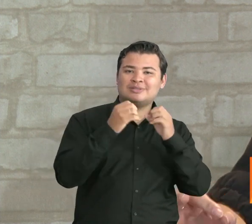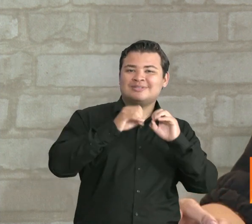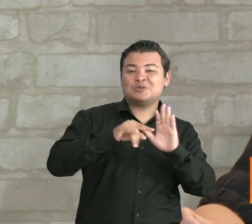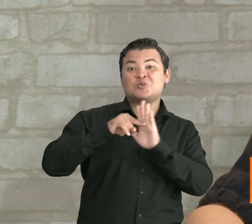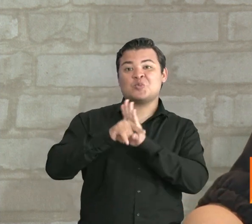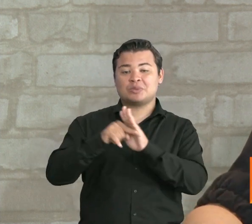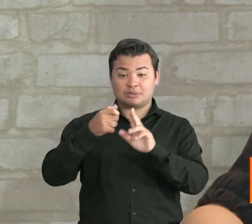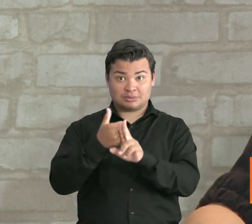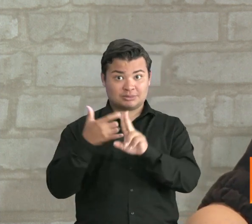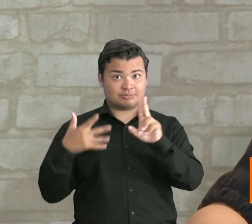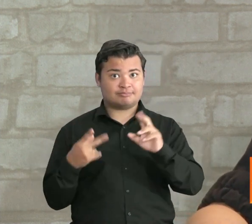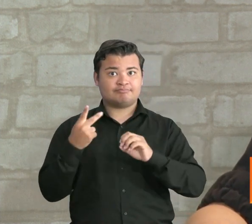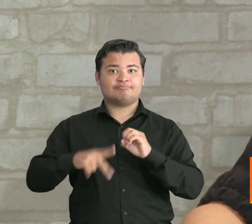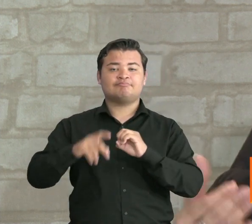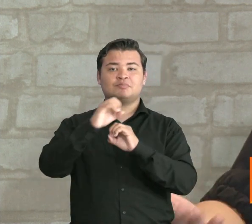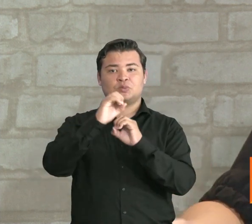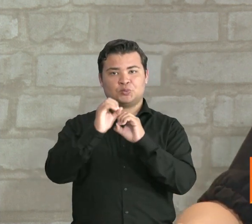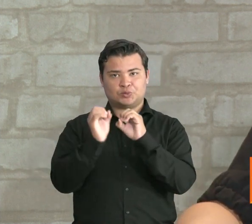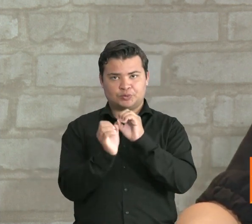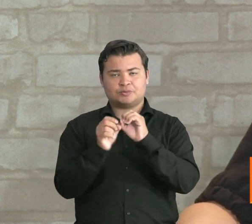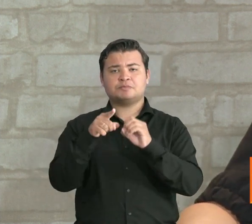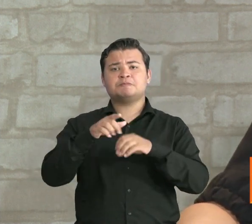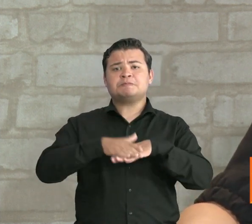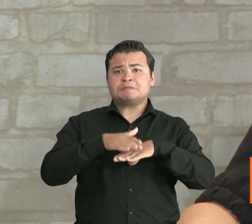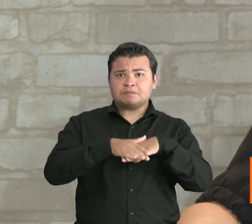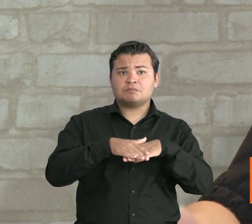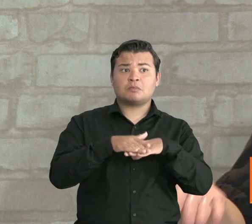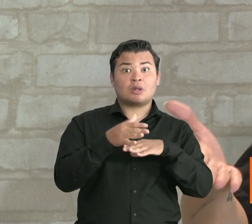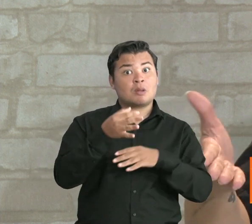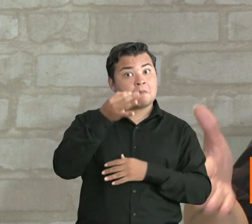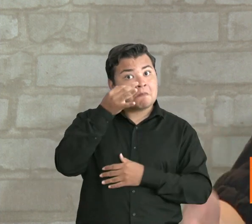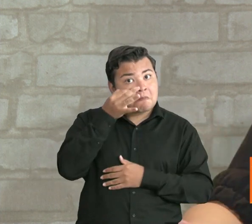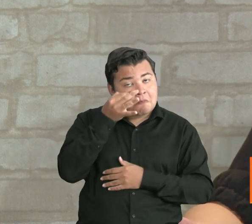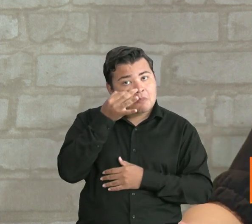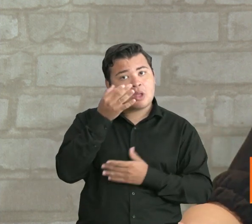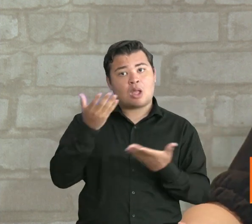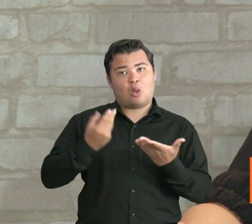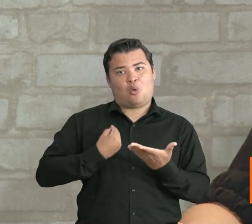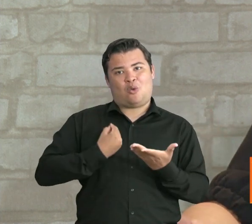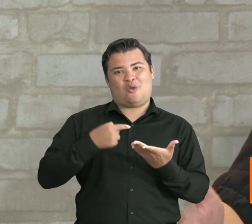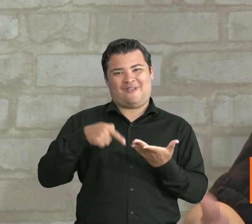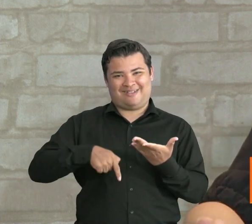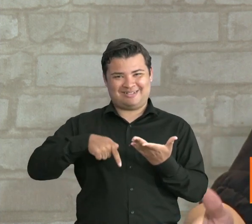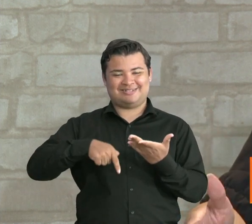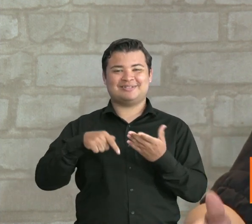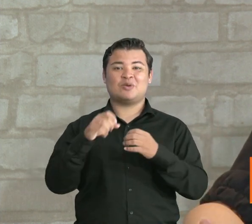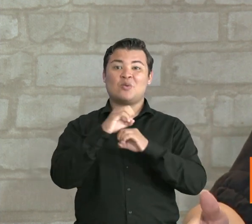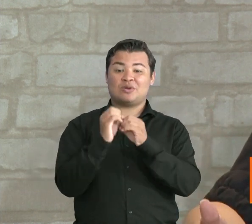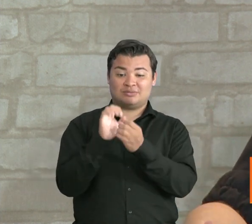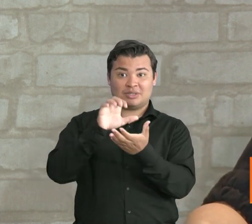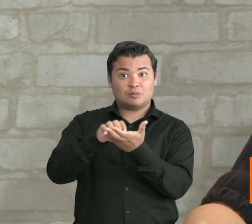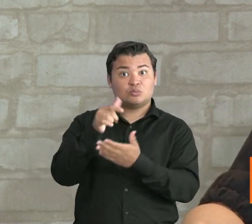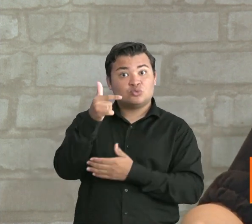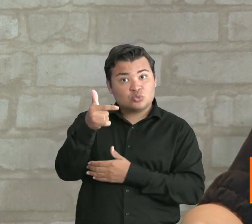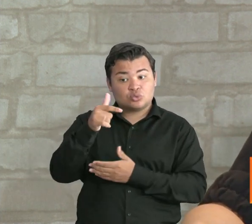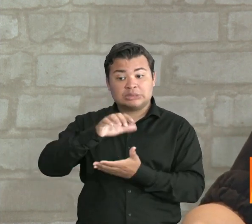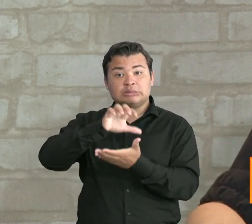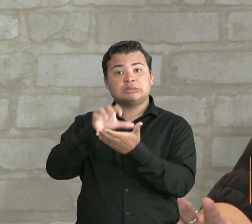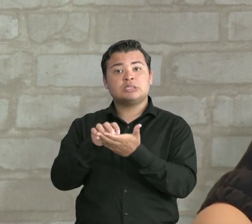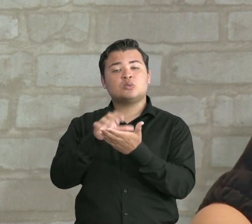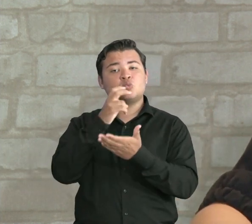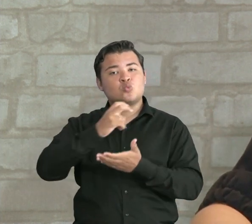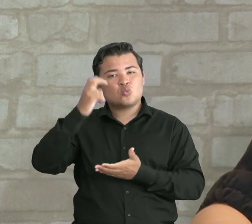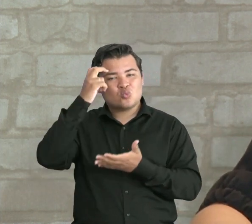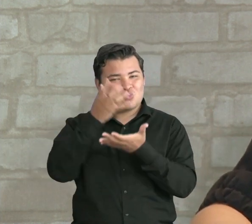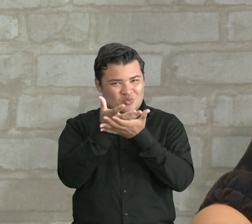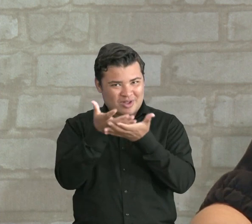e Extensão da UFG, realizado de forma presencial aqui no Campus Samambaia, no Centro de Cultura e Eventos.